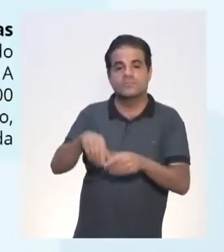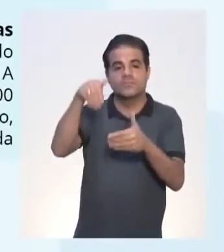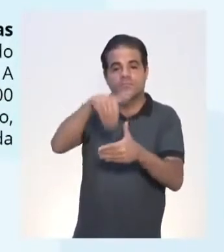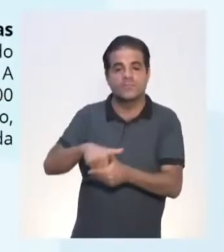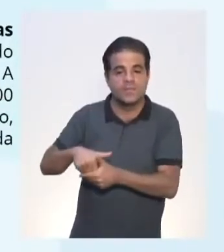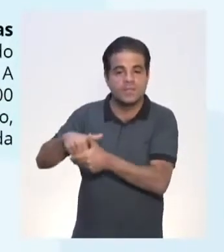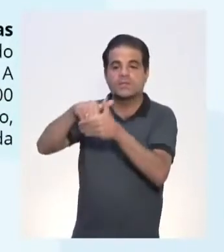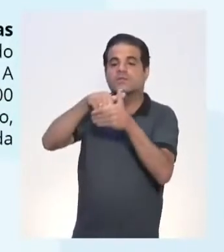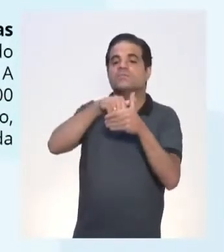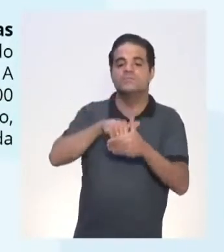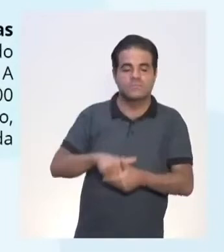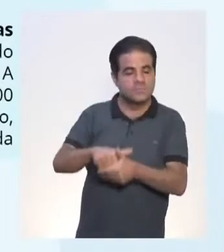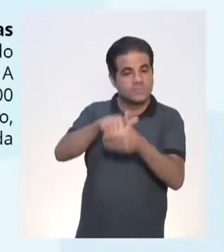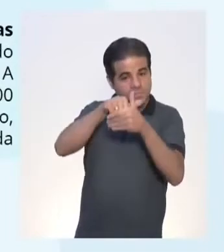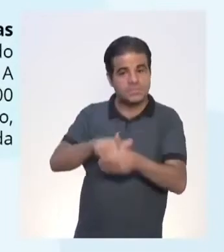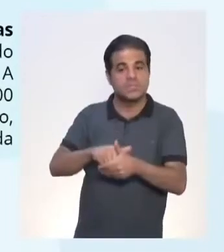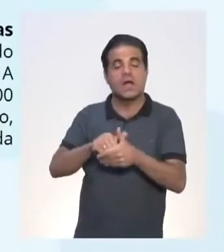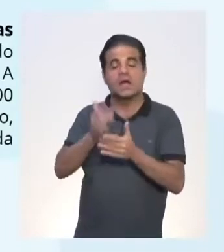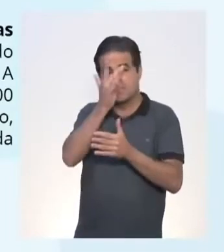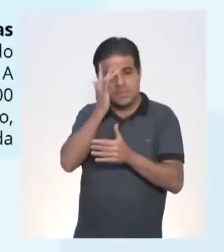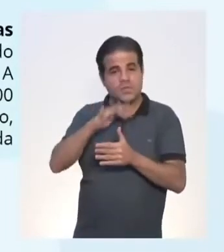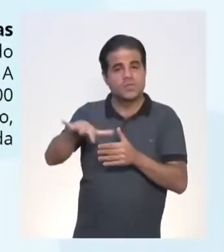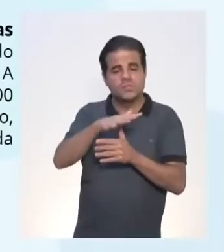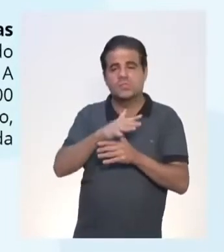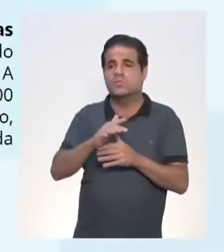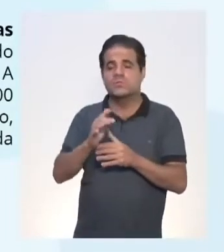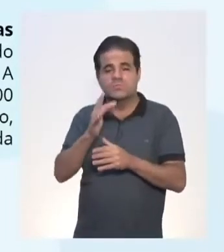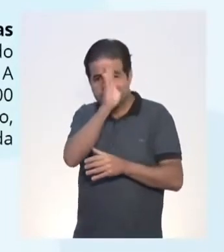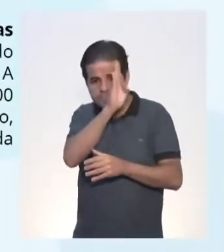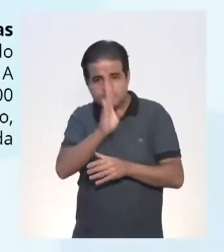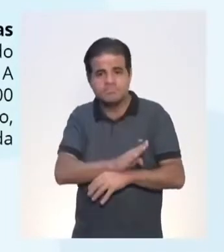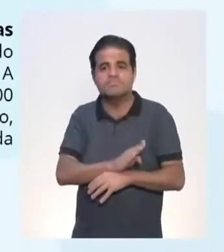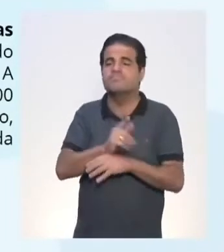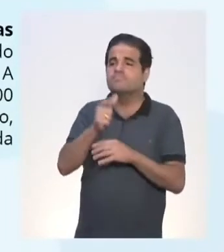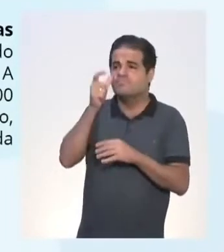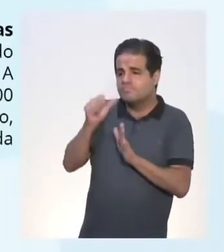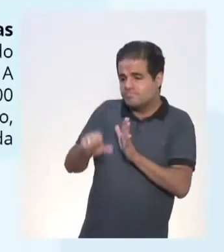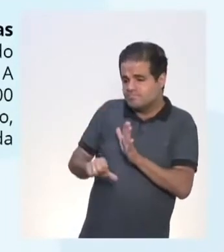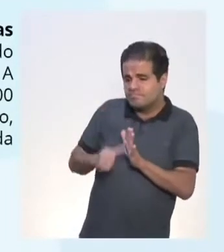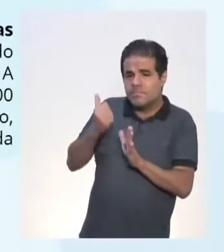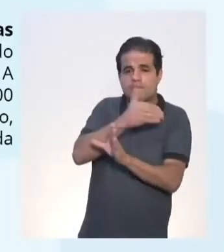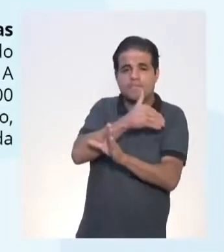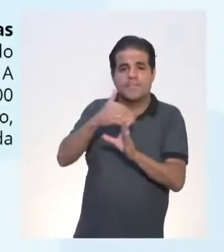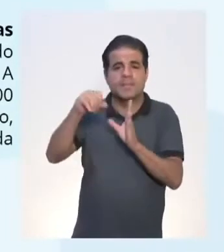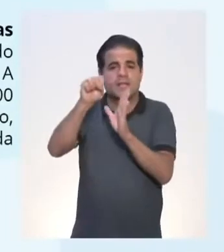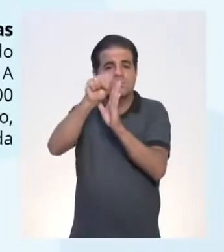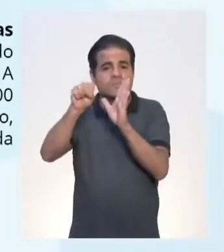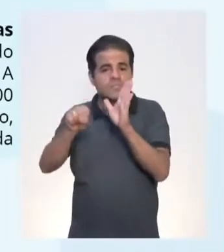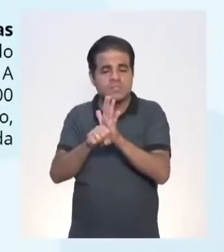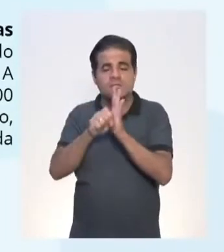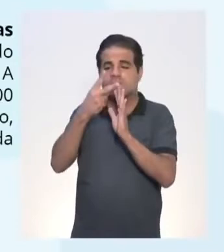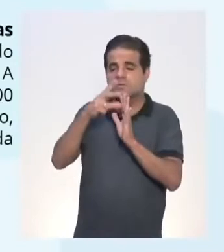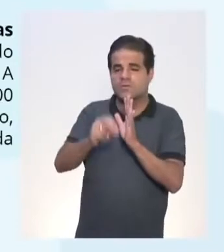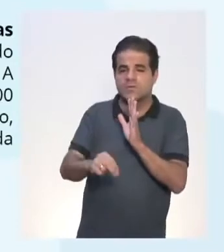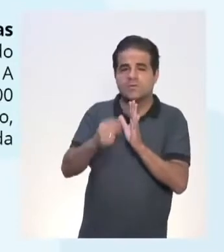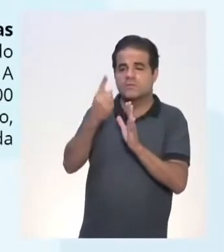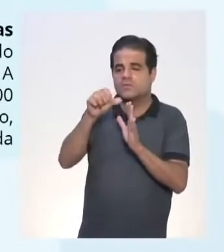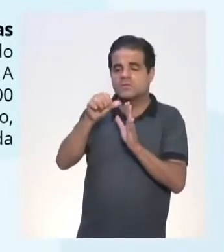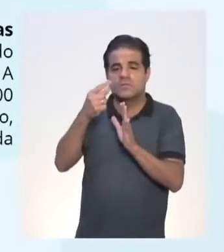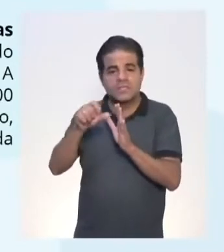de cabresto. A população brasileira, aí, na primeira metade do século XX, em